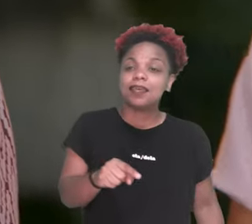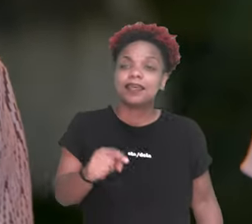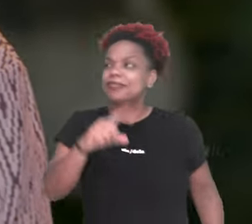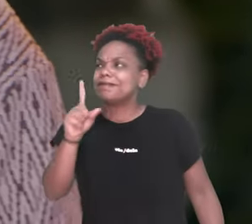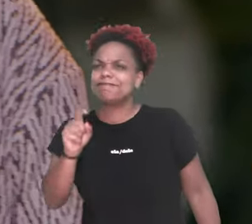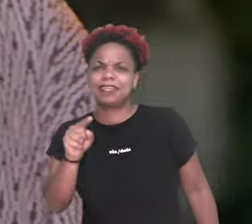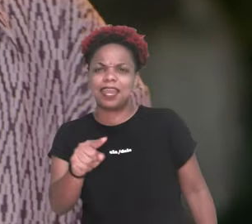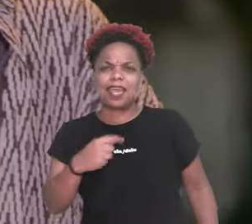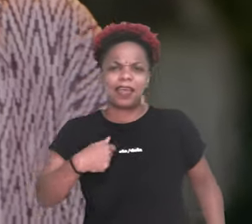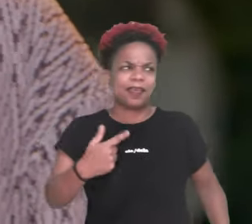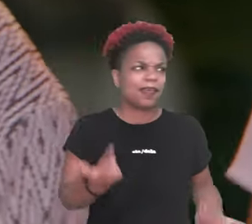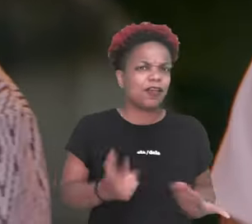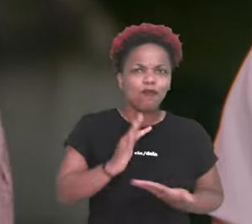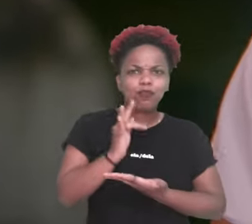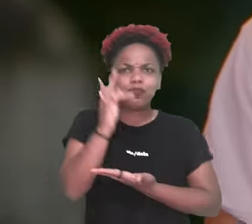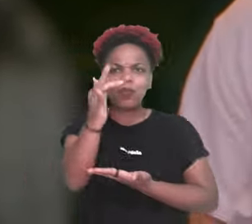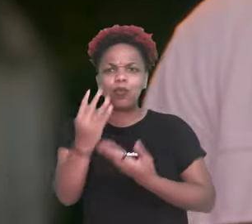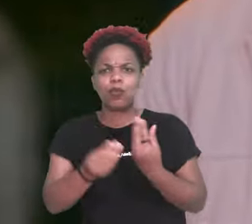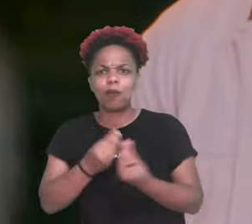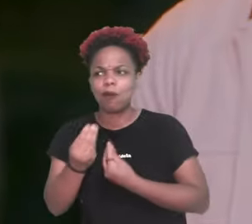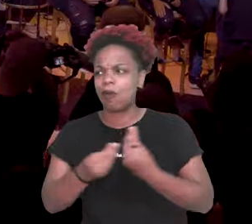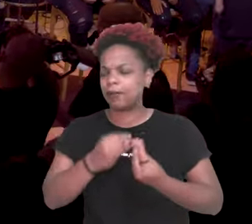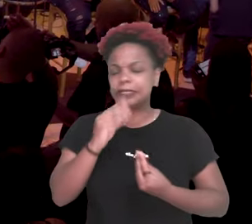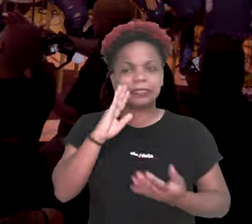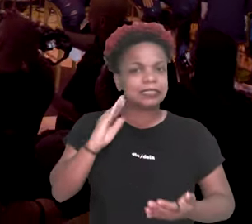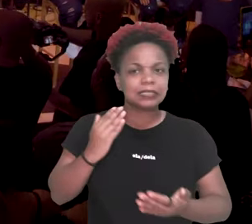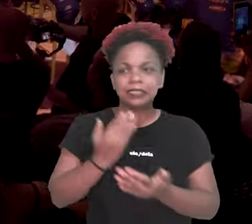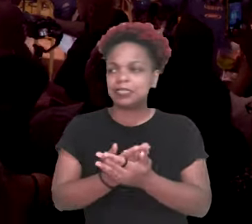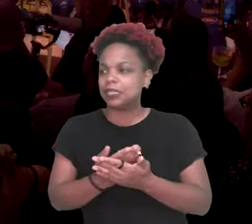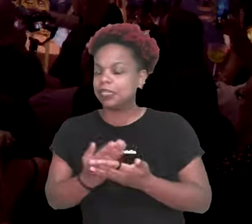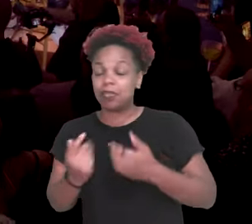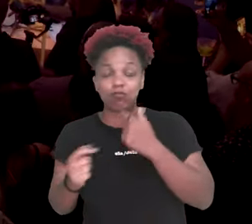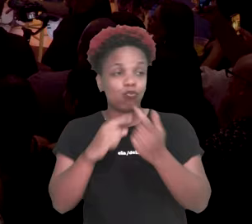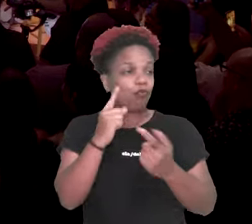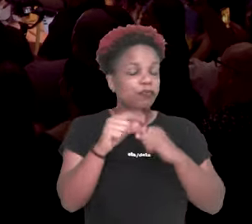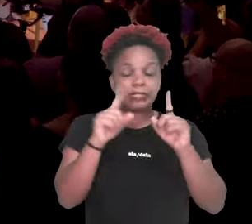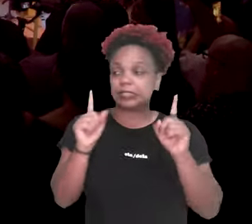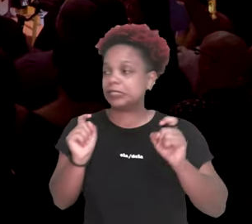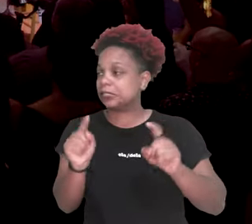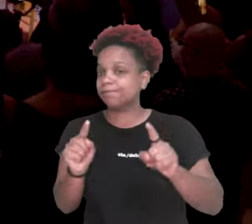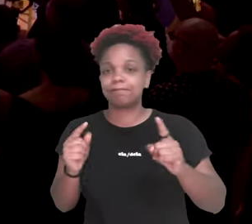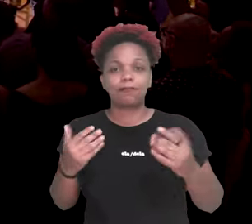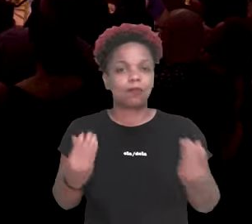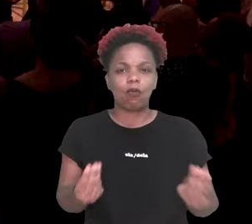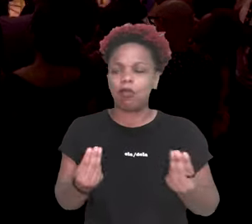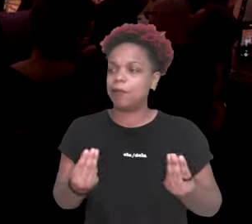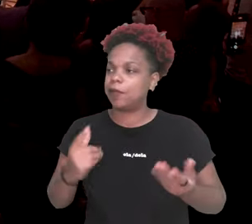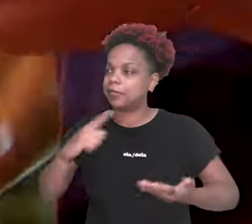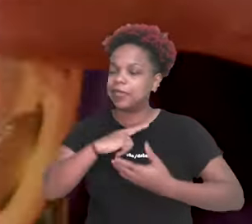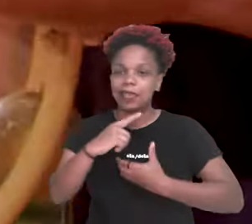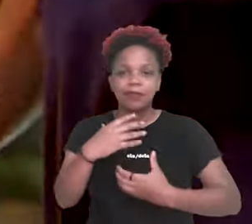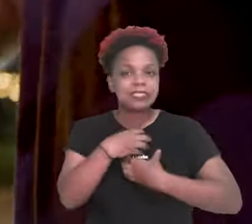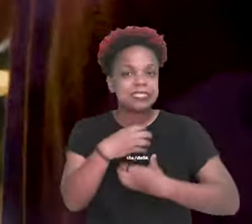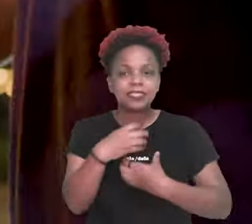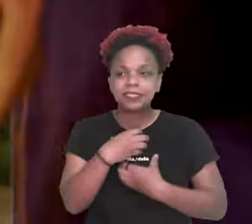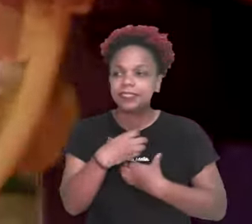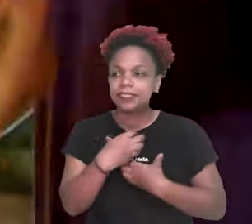Será que acha certo um futuro incerto ao lado de alguém que não merece te